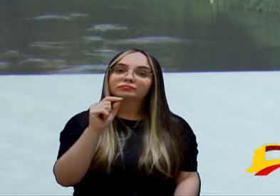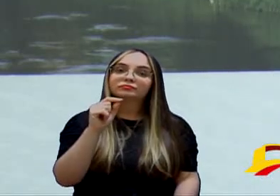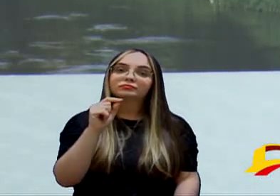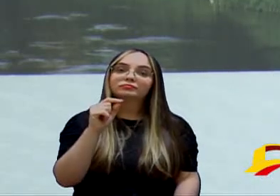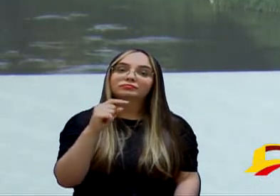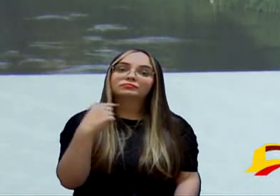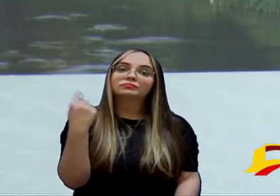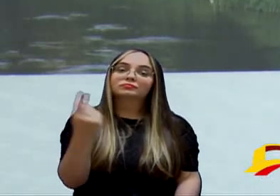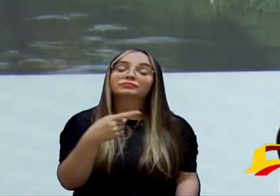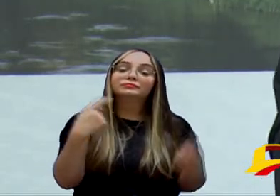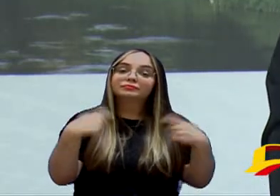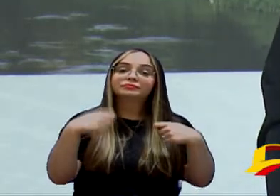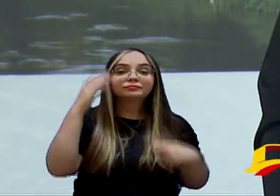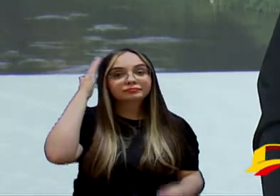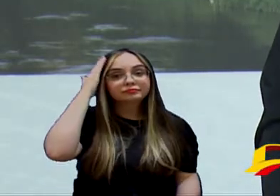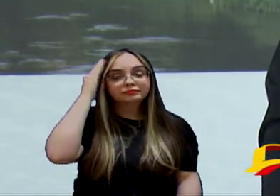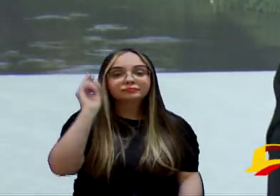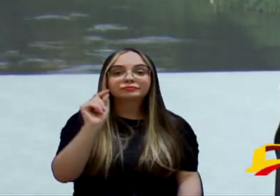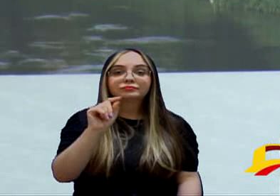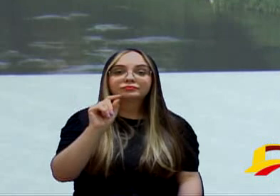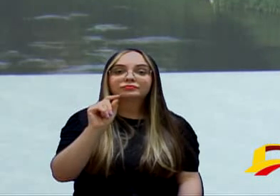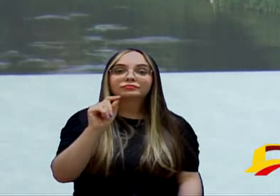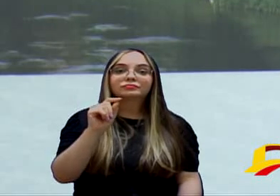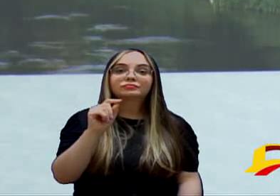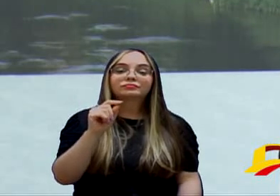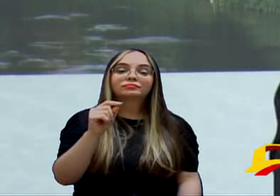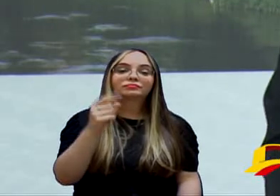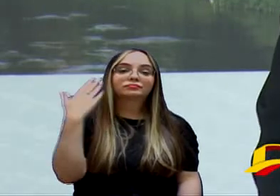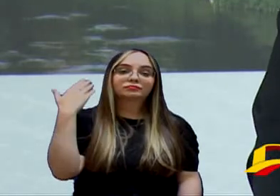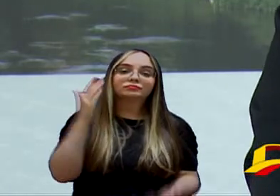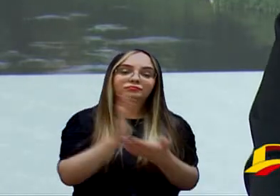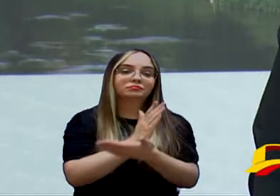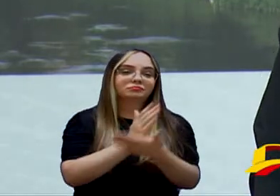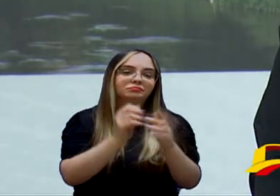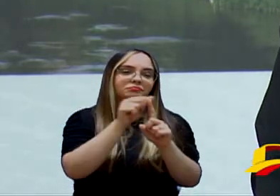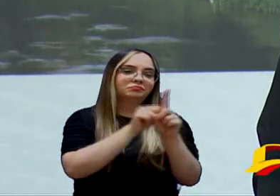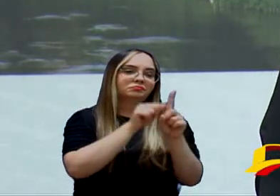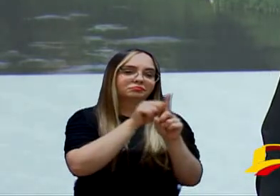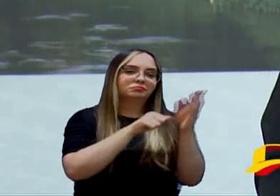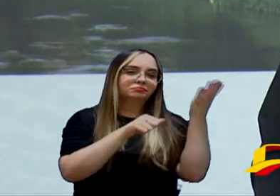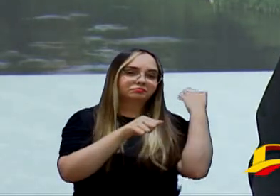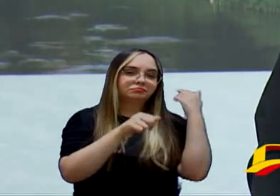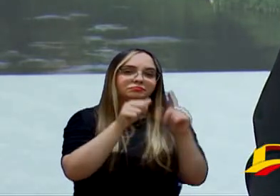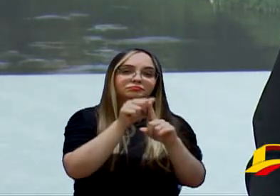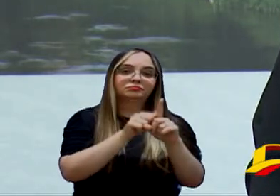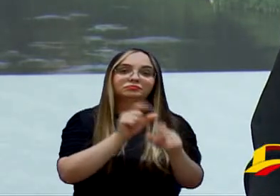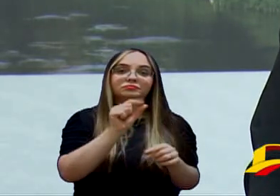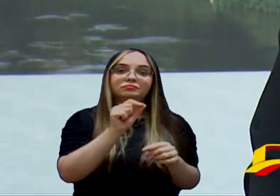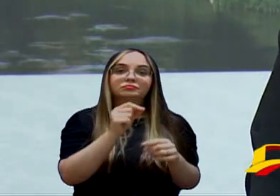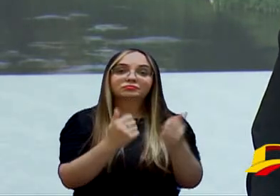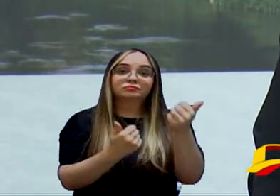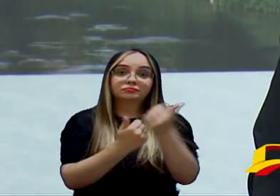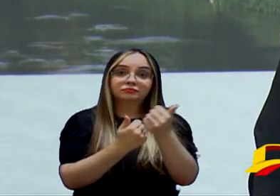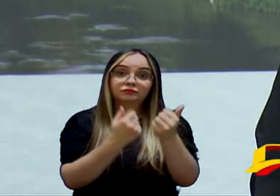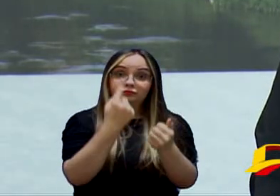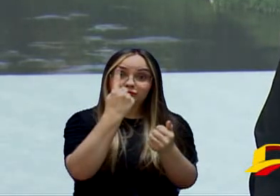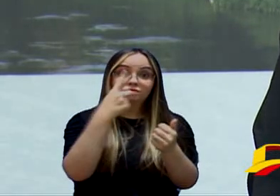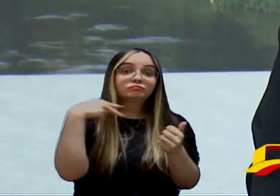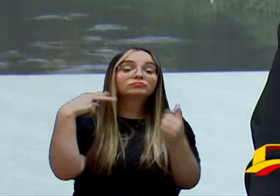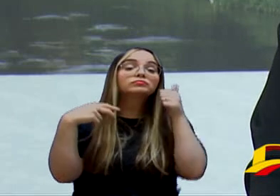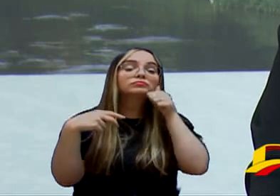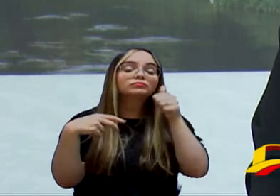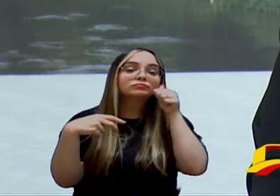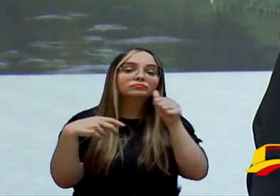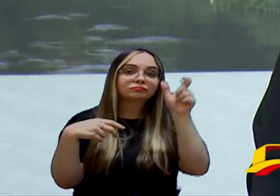que nós saibamos que algumas semanas atrás alguns meses atrás assessora de uma vereadora